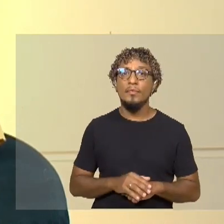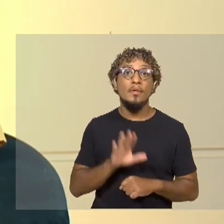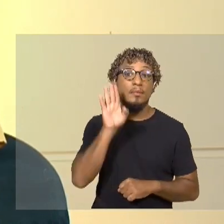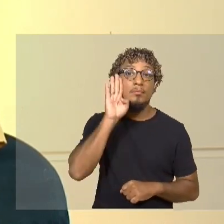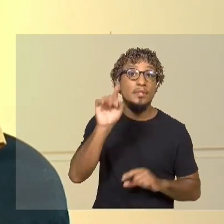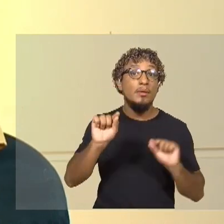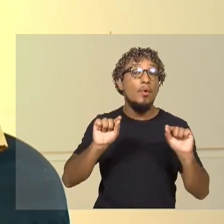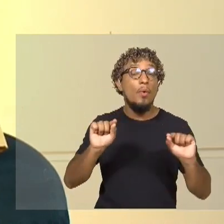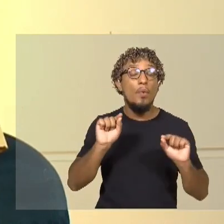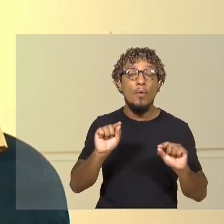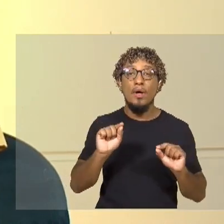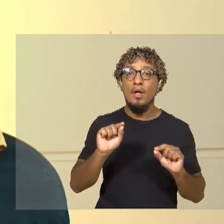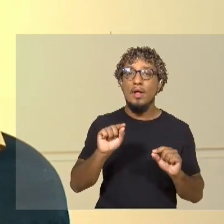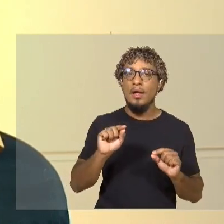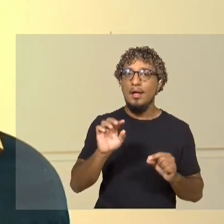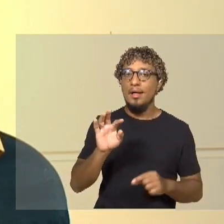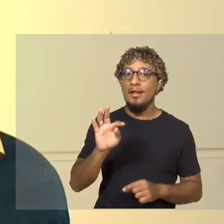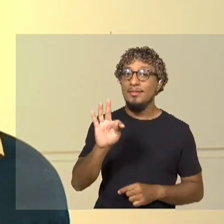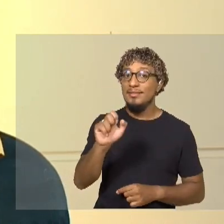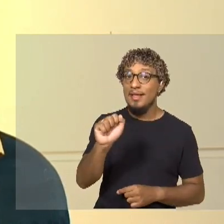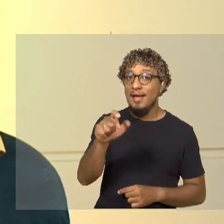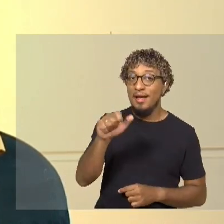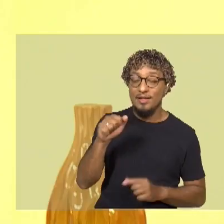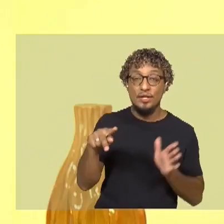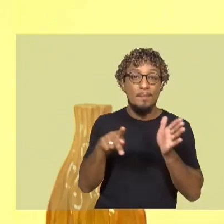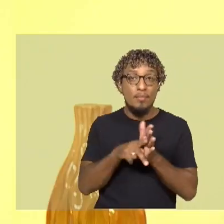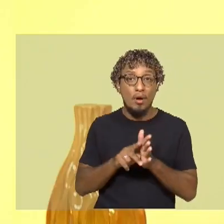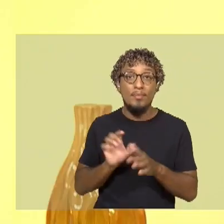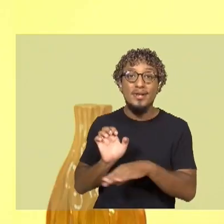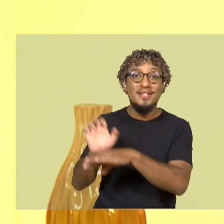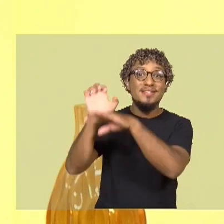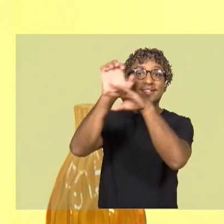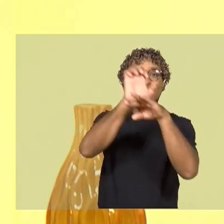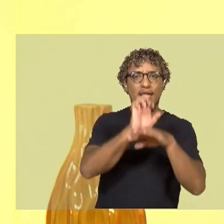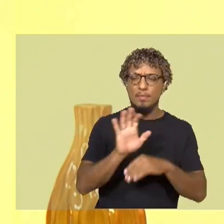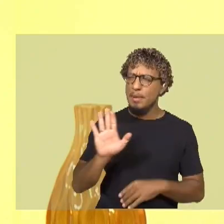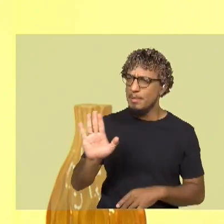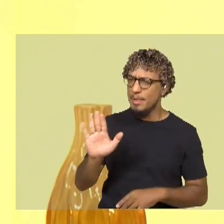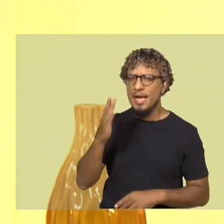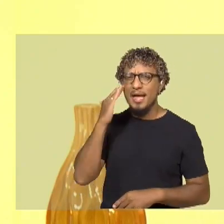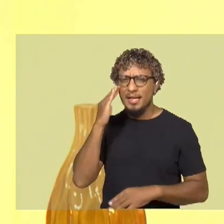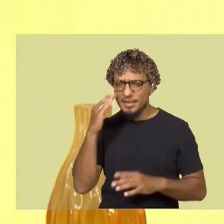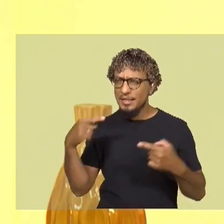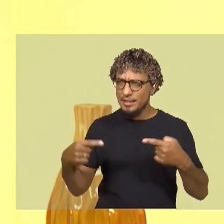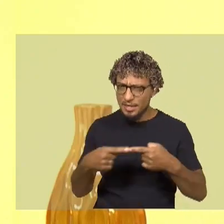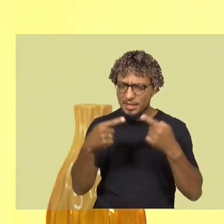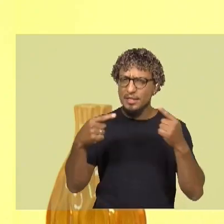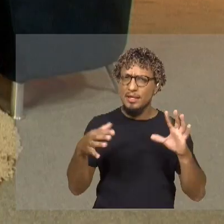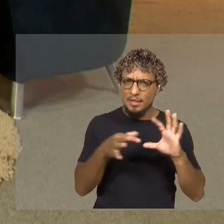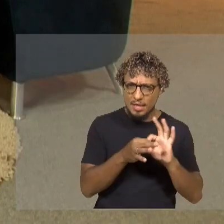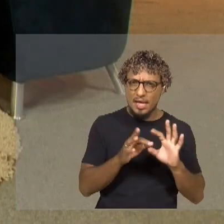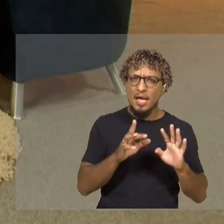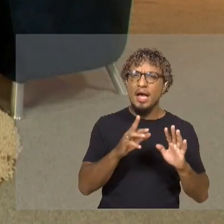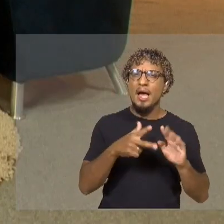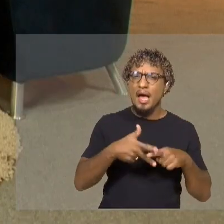diz respeito à tributação pelos estados. Então tem essa relação aí com a reforma tributária?